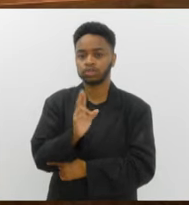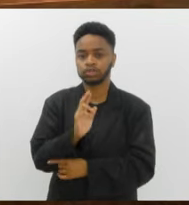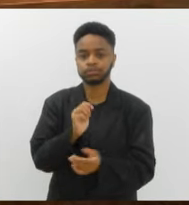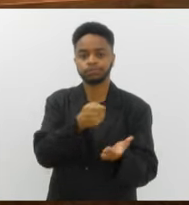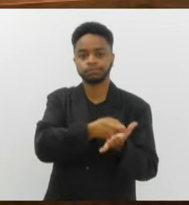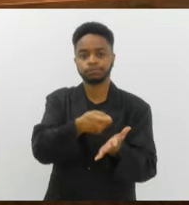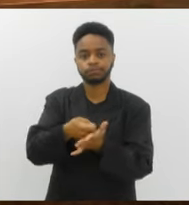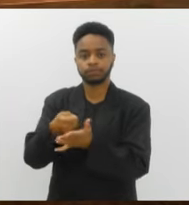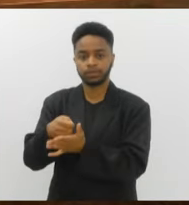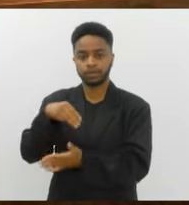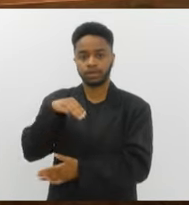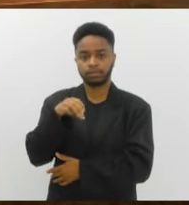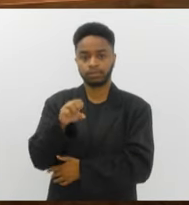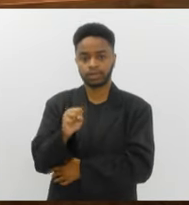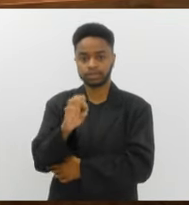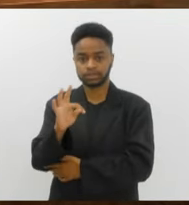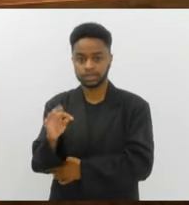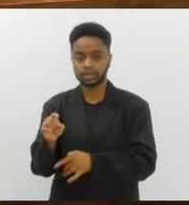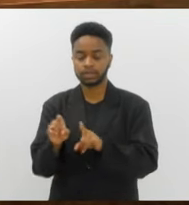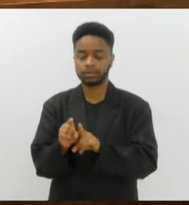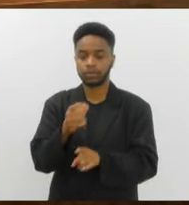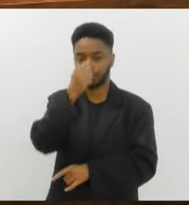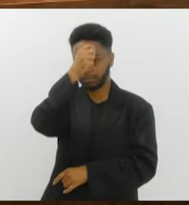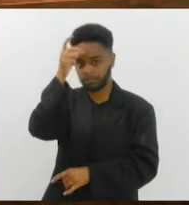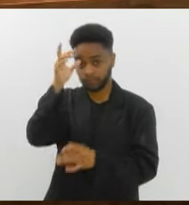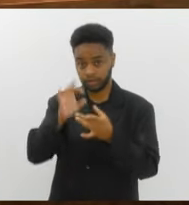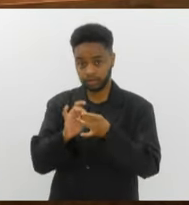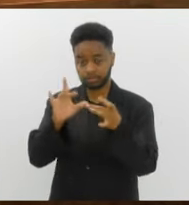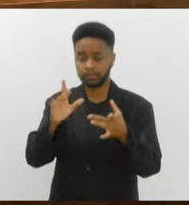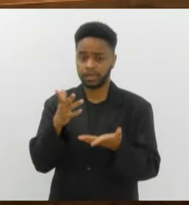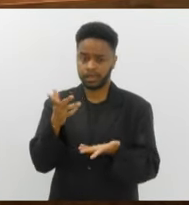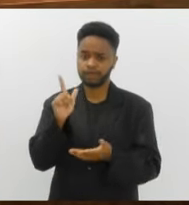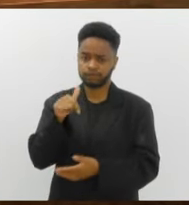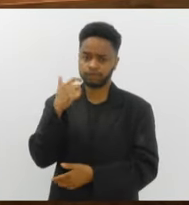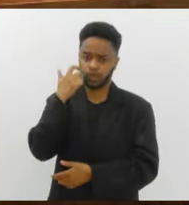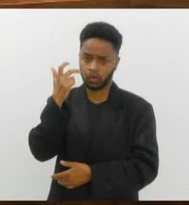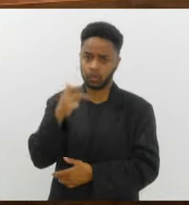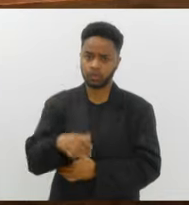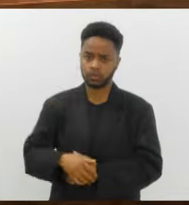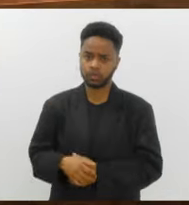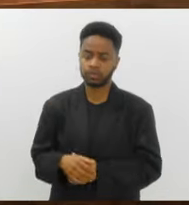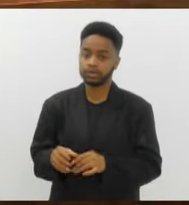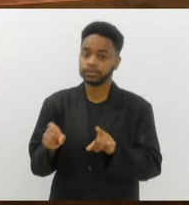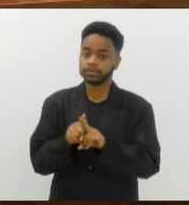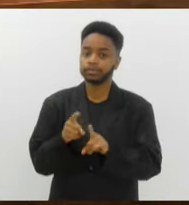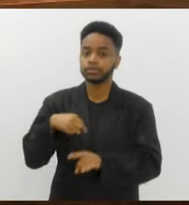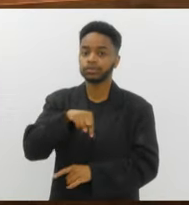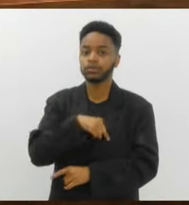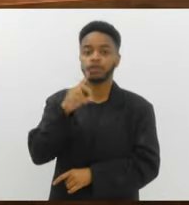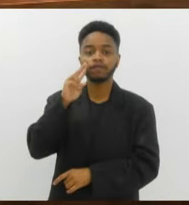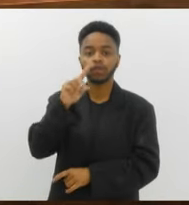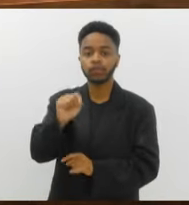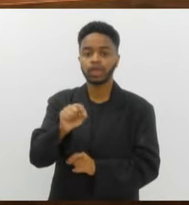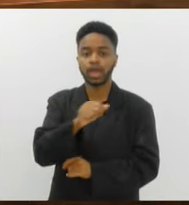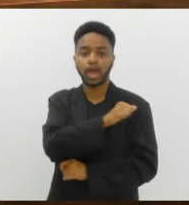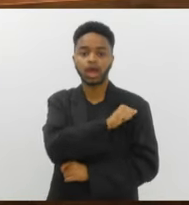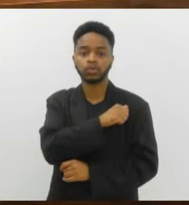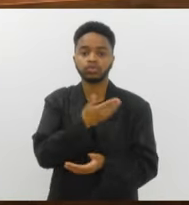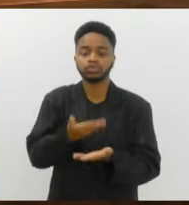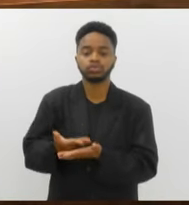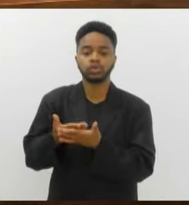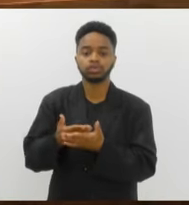MST, autorizado pelo prefeito do Rio de Janeiro. Uma pouca vergonha, tia Ju. Enquanto nós vemos alunos estudando em